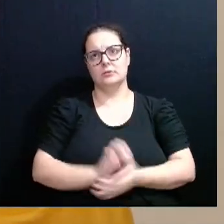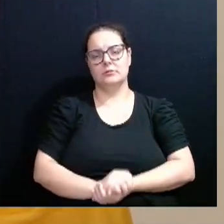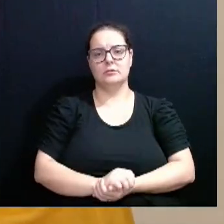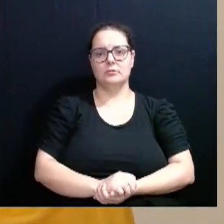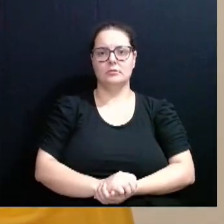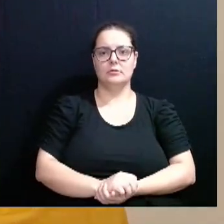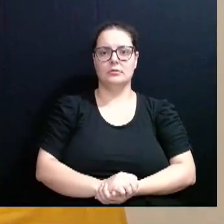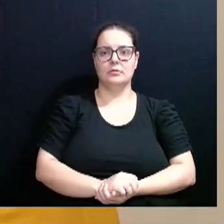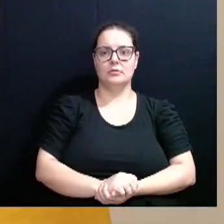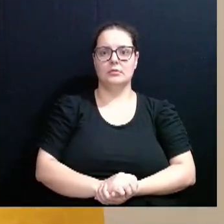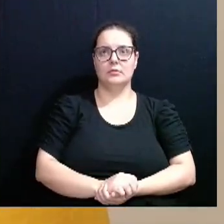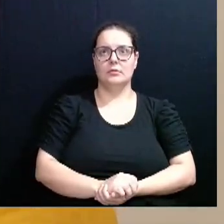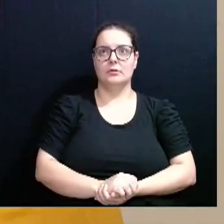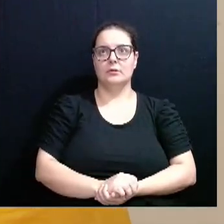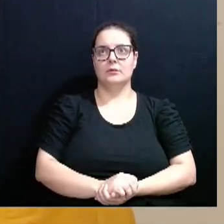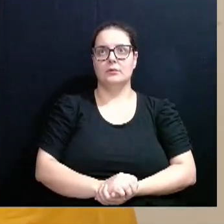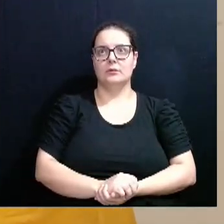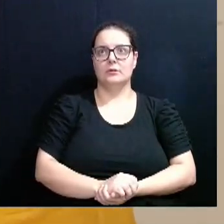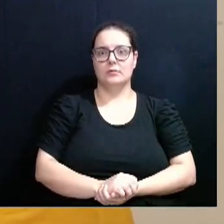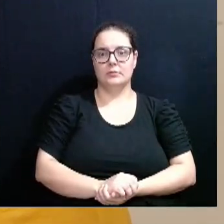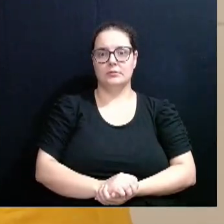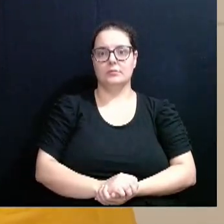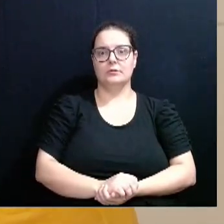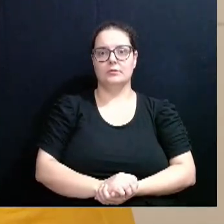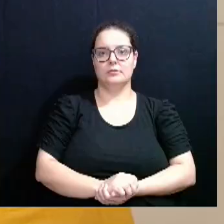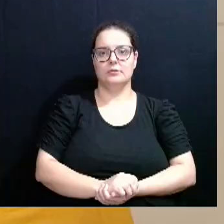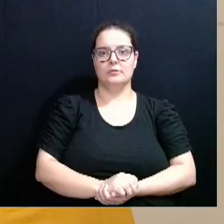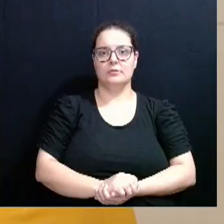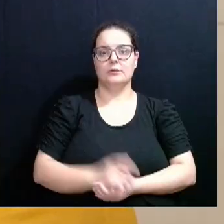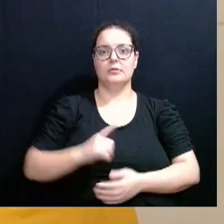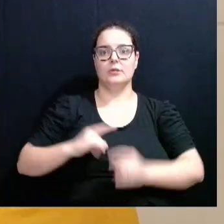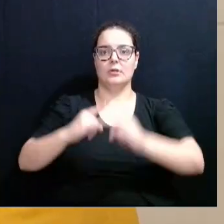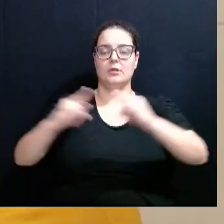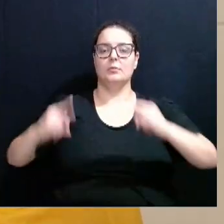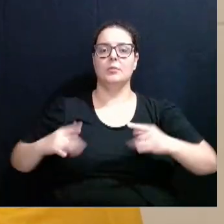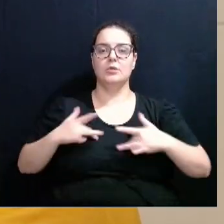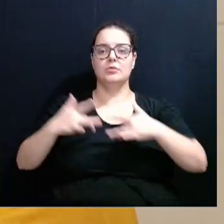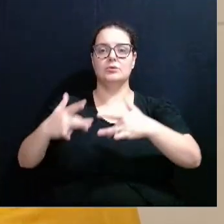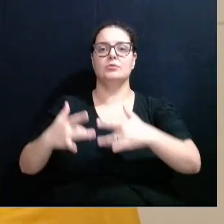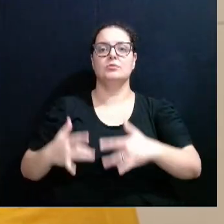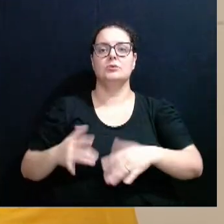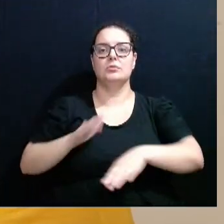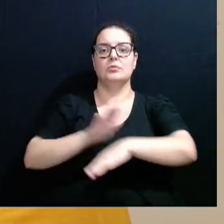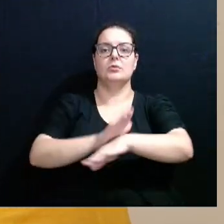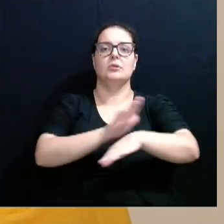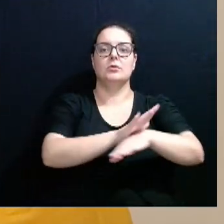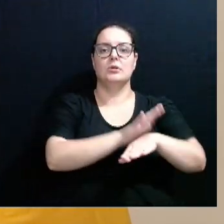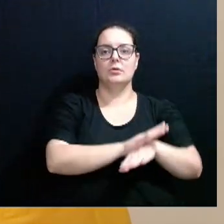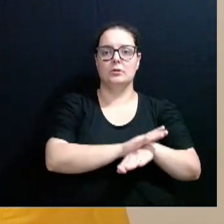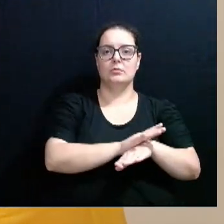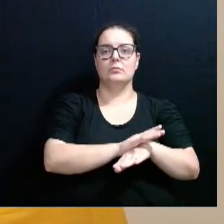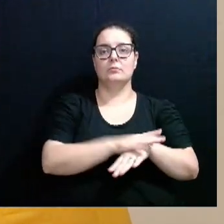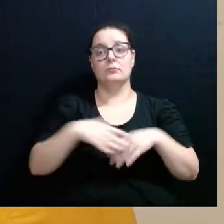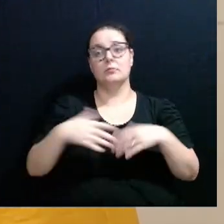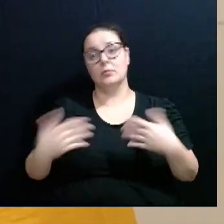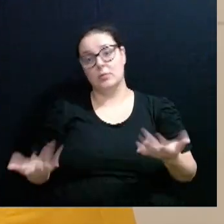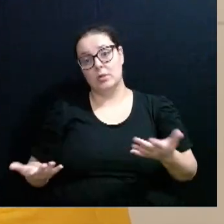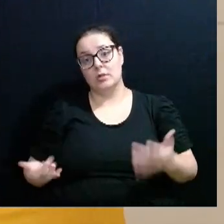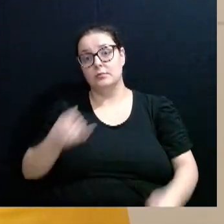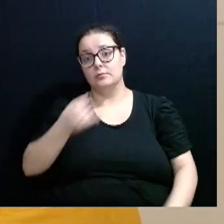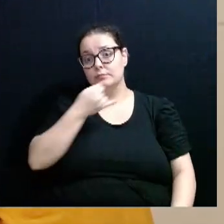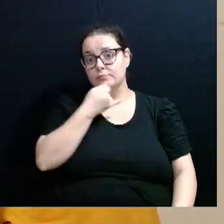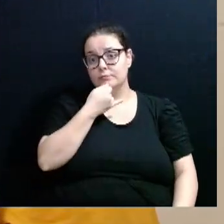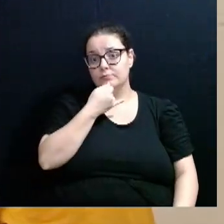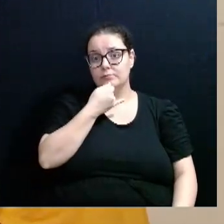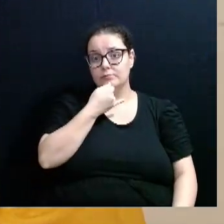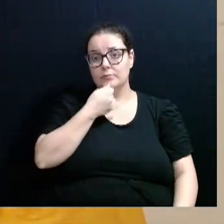tenham também uma campanha de solidariedade, de colaboração. E, evidentemente, que isso é tudo muito bem estruturado,